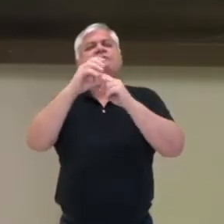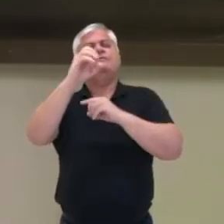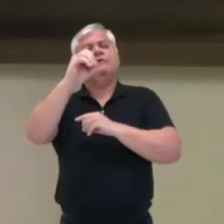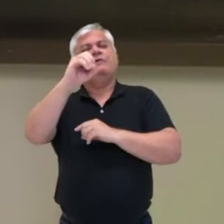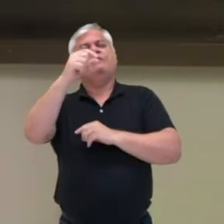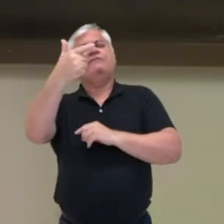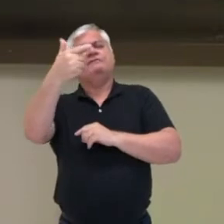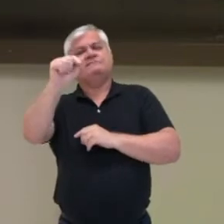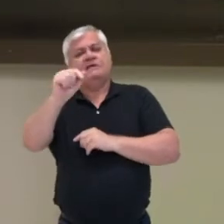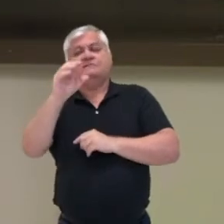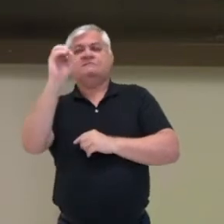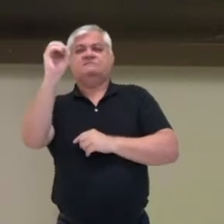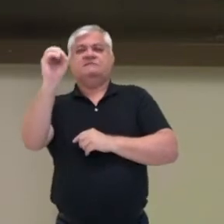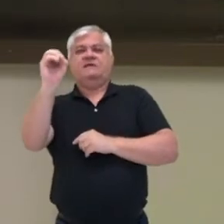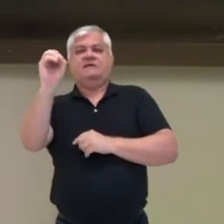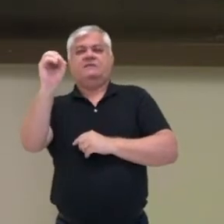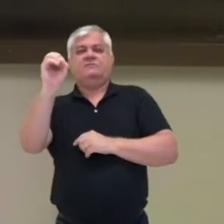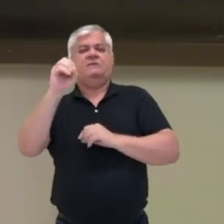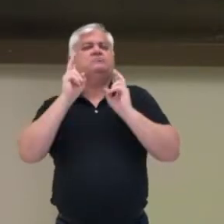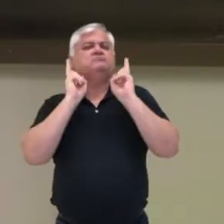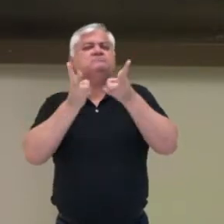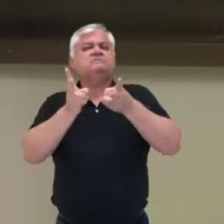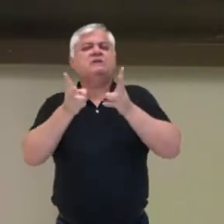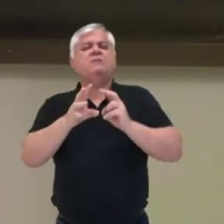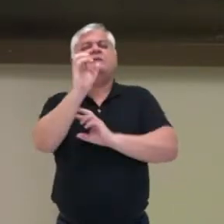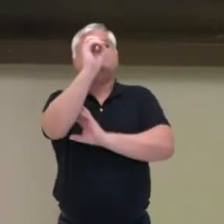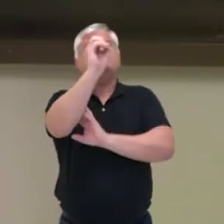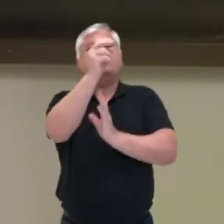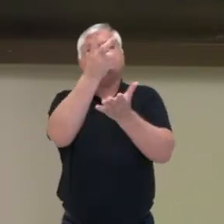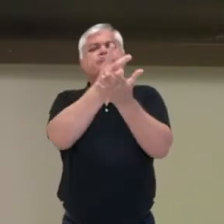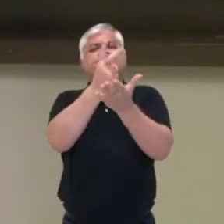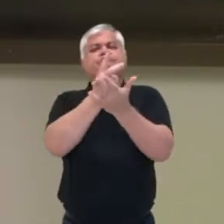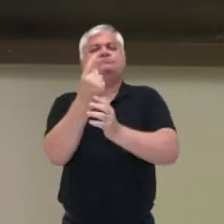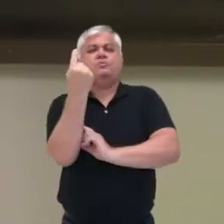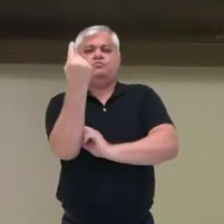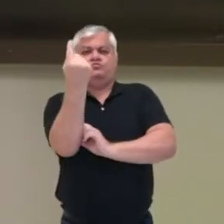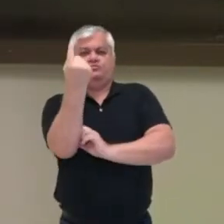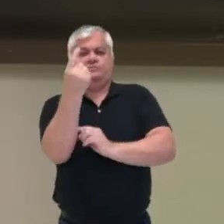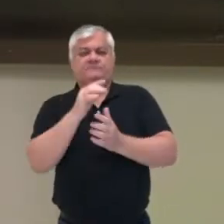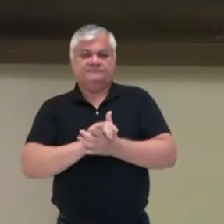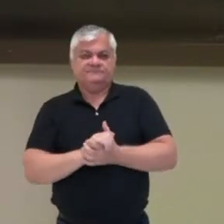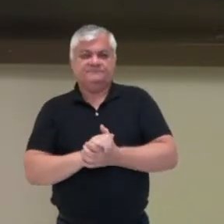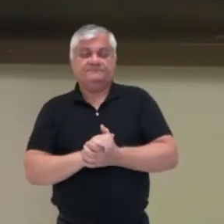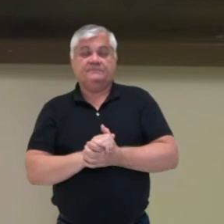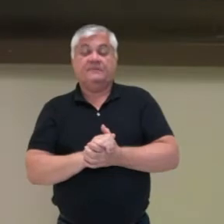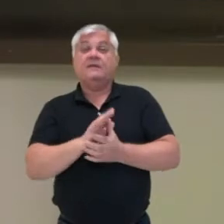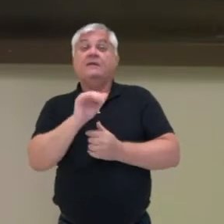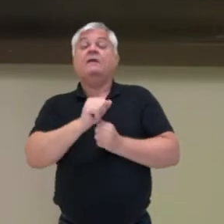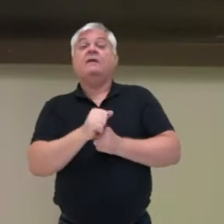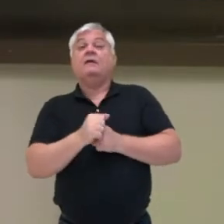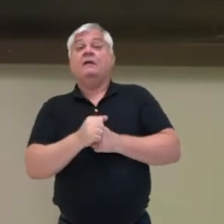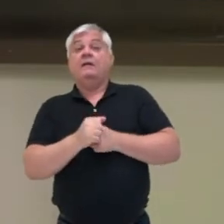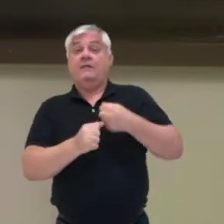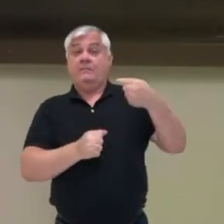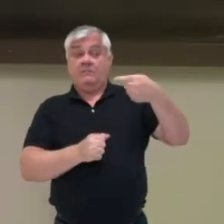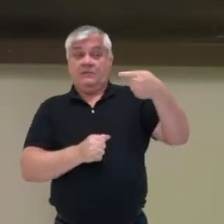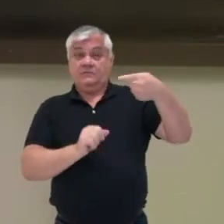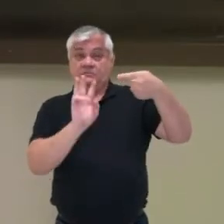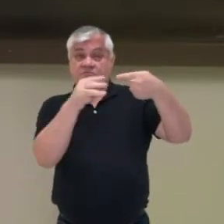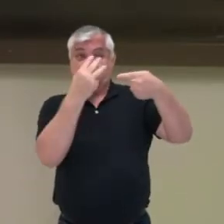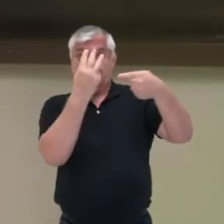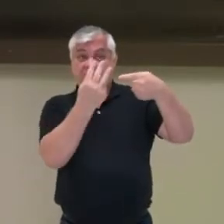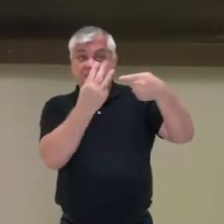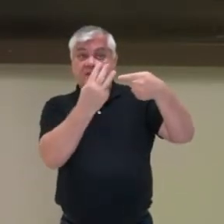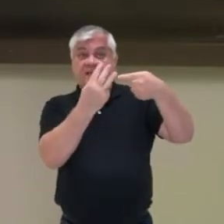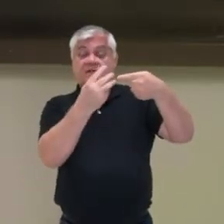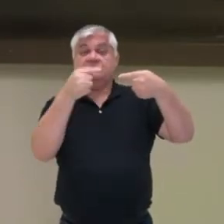0. Todo número elevado na zero é quanto? É 1, está ali. Menos 3 elevado